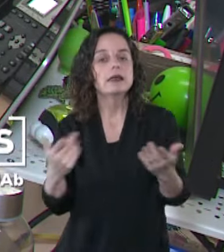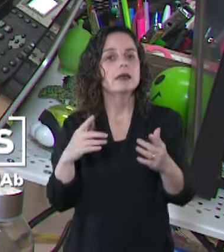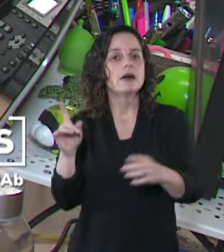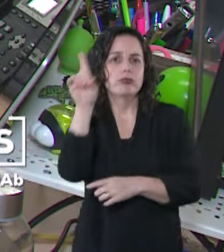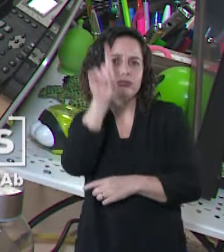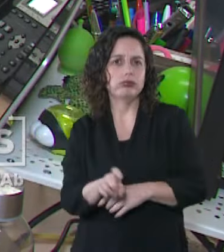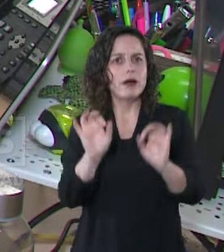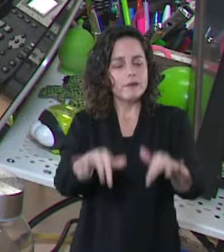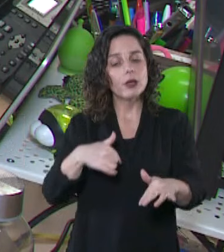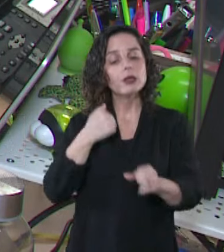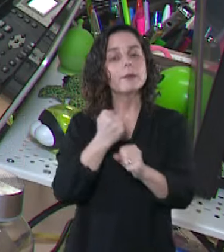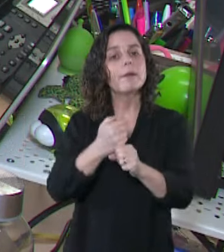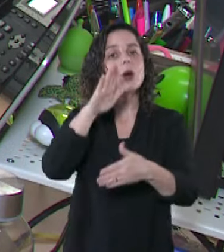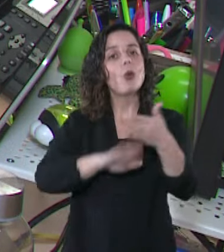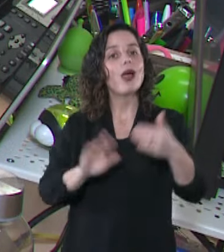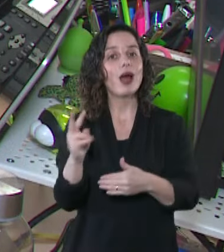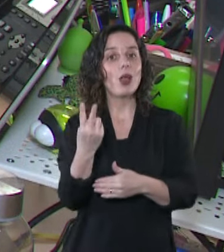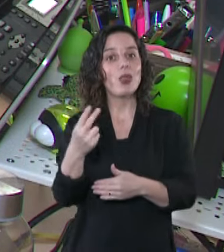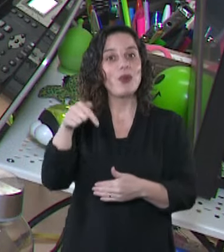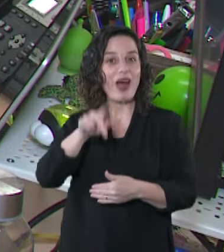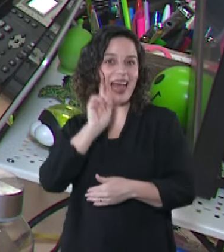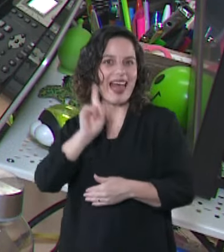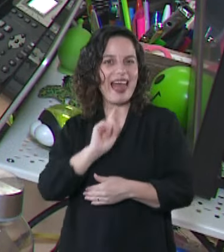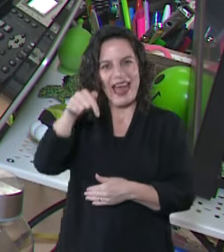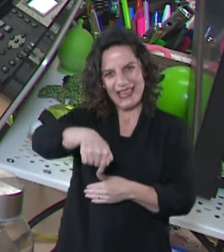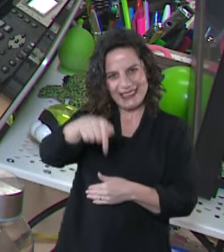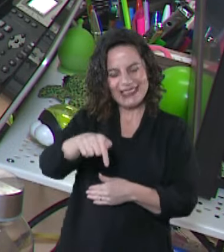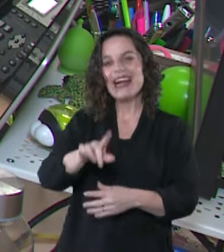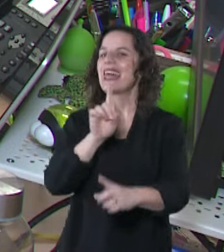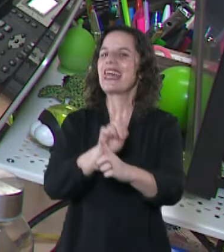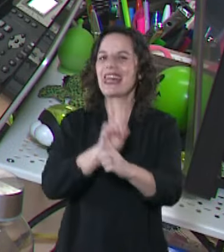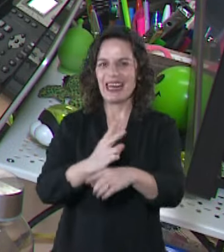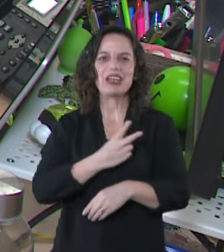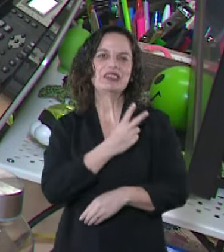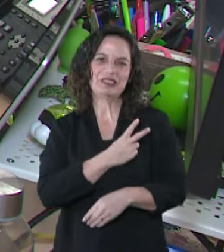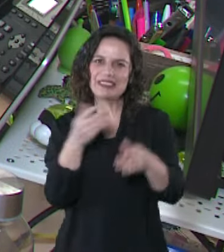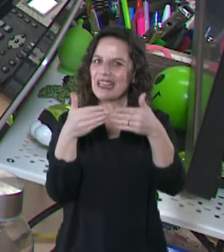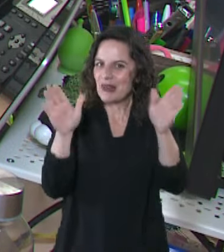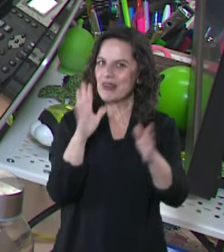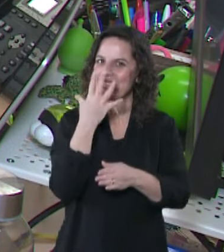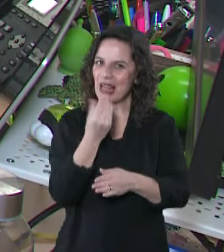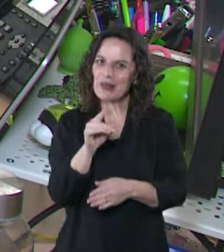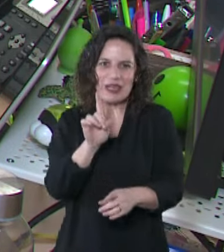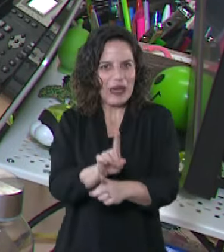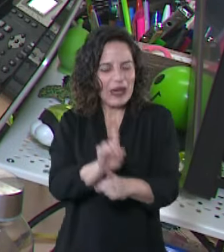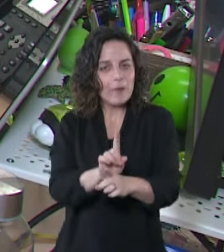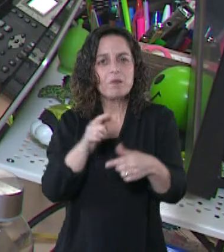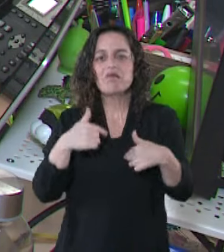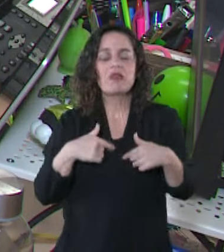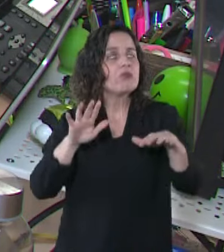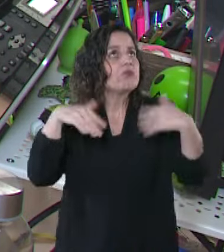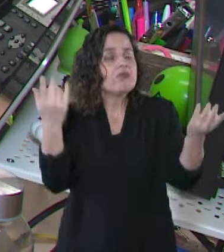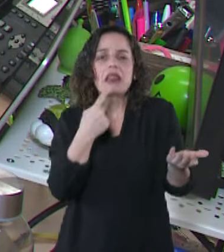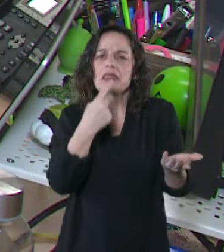estava a trabalhar com duas colegas que estão aqui hoje e que também são estudantes da Universidade Aberta e disse assim para o ar, olha,